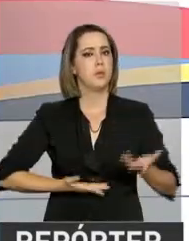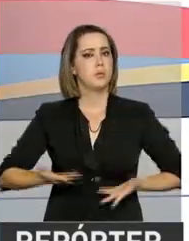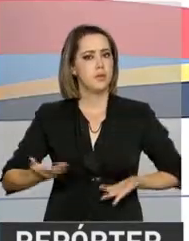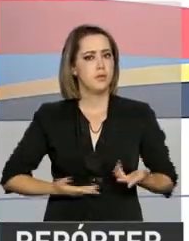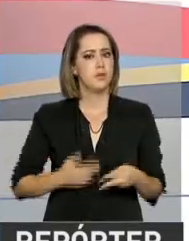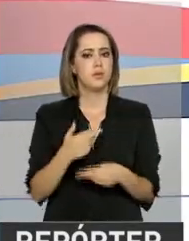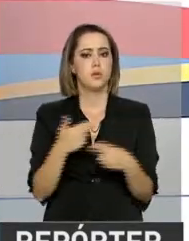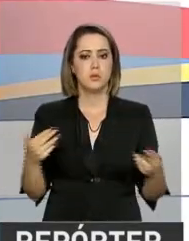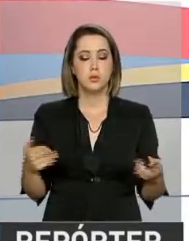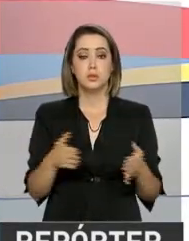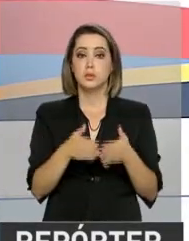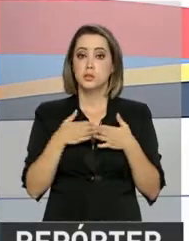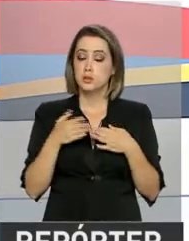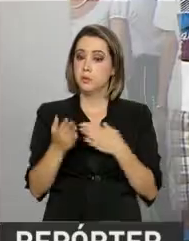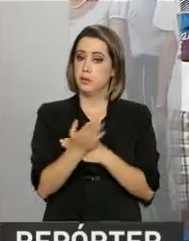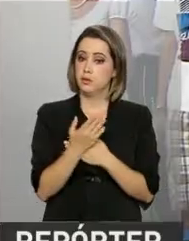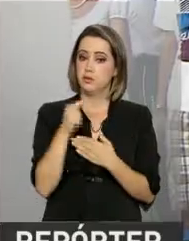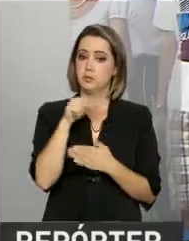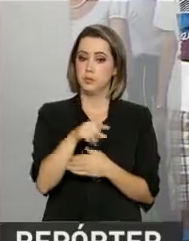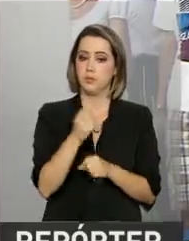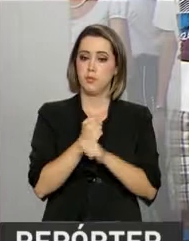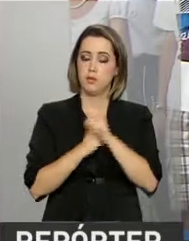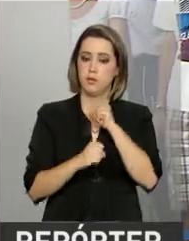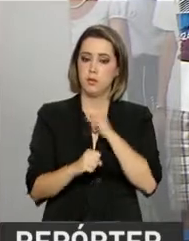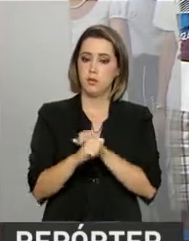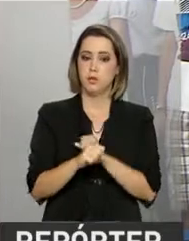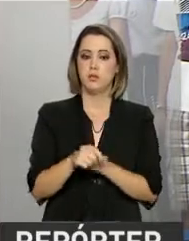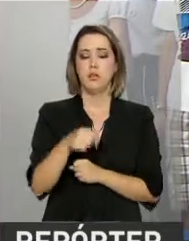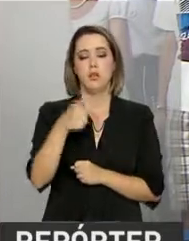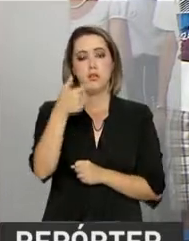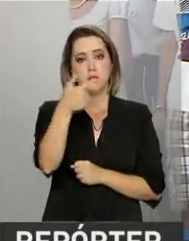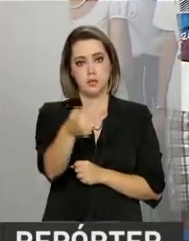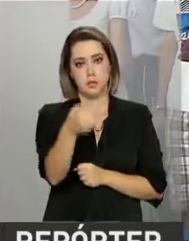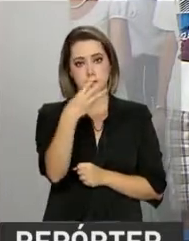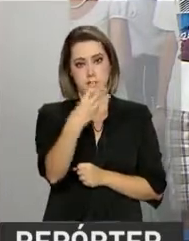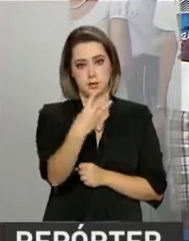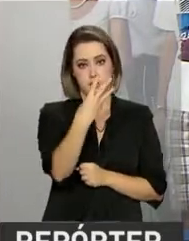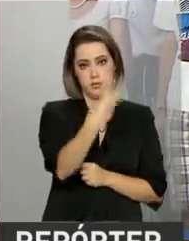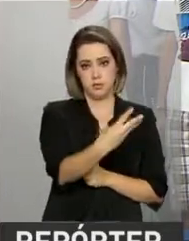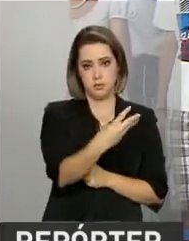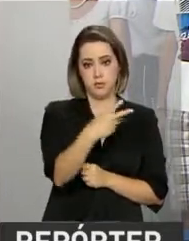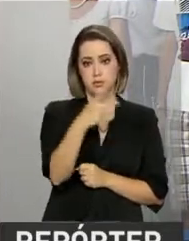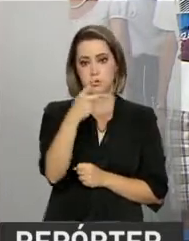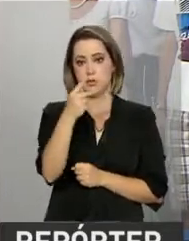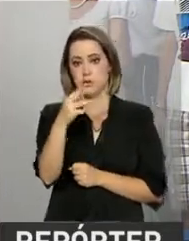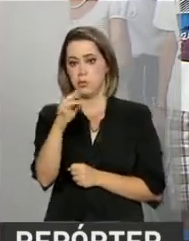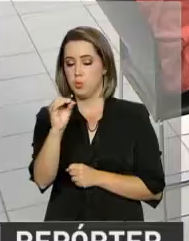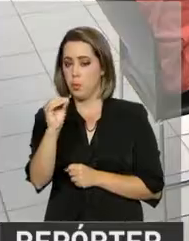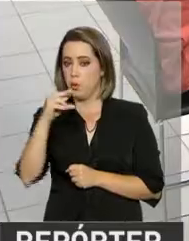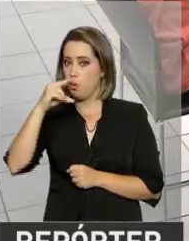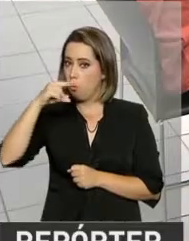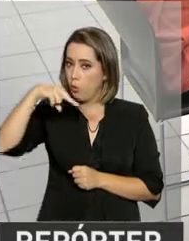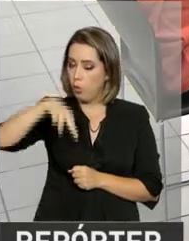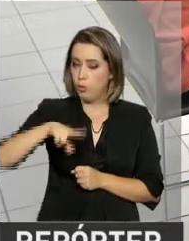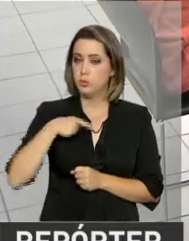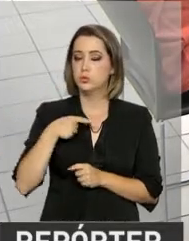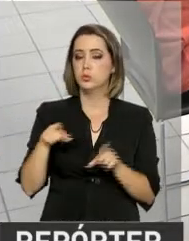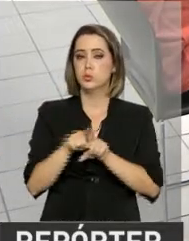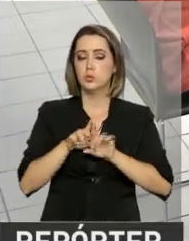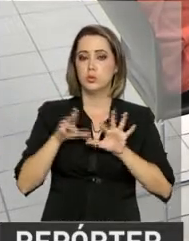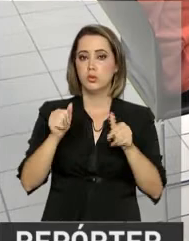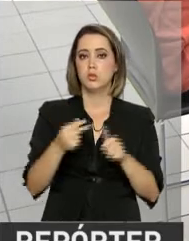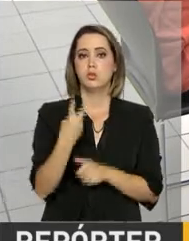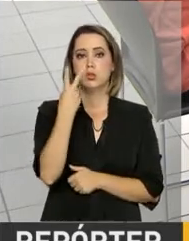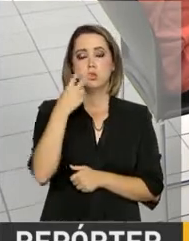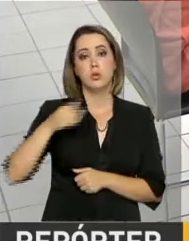busca de reparação. No ano passado, as 733 unidades de atendimento dos PROCONs em todo o país realizaram quase